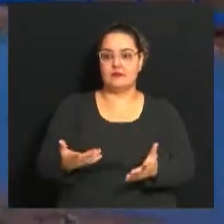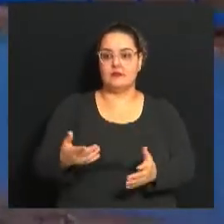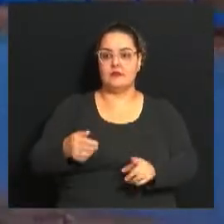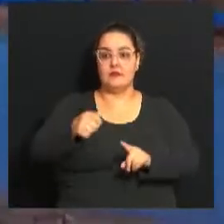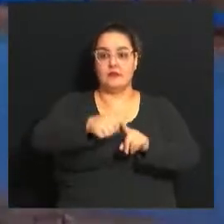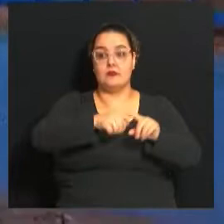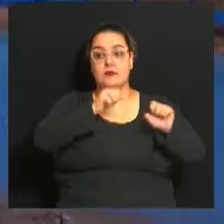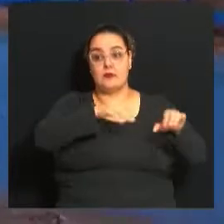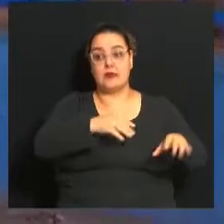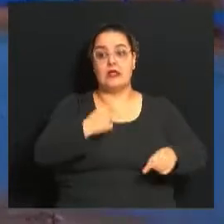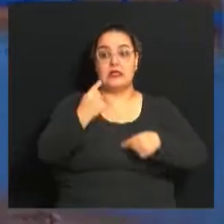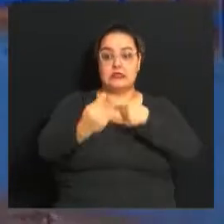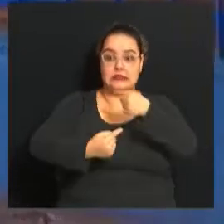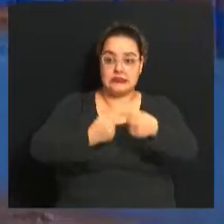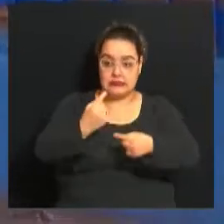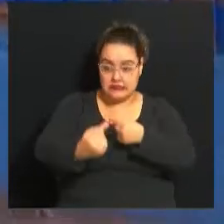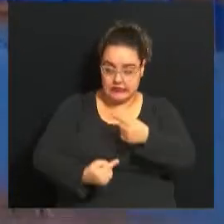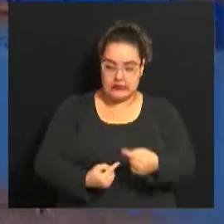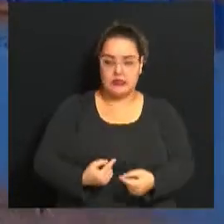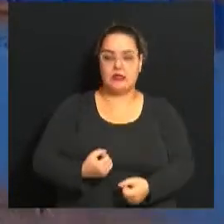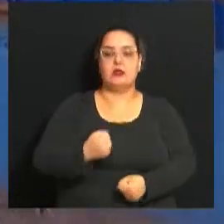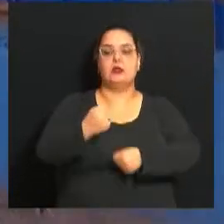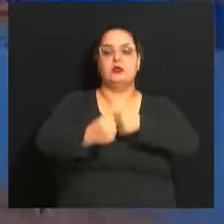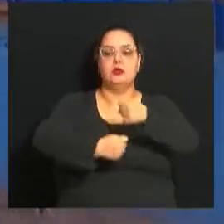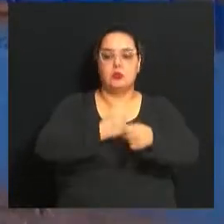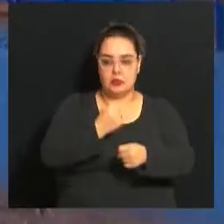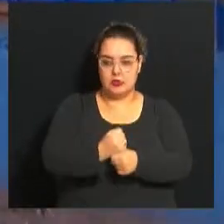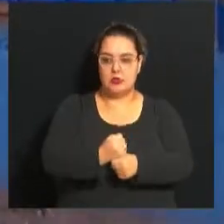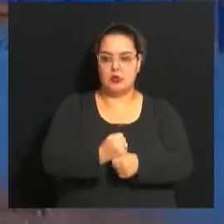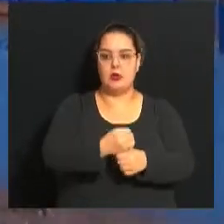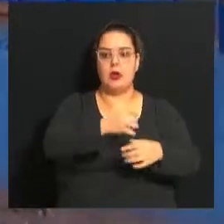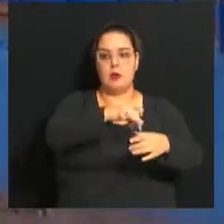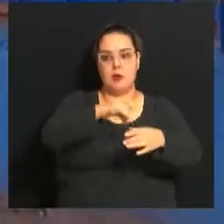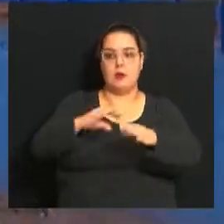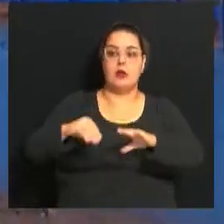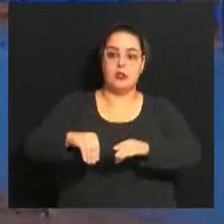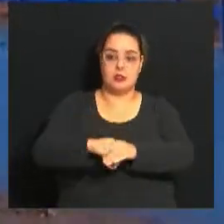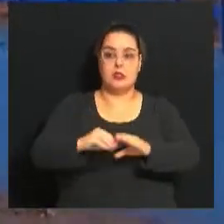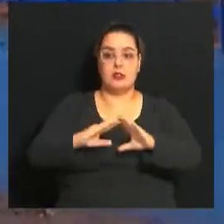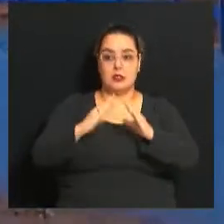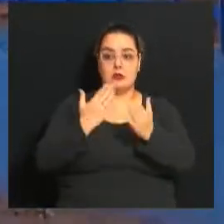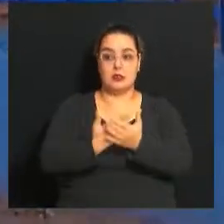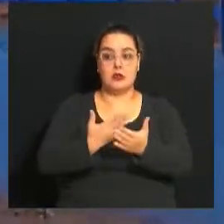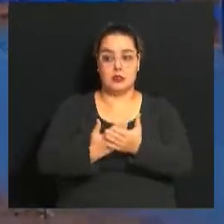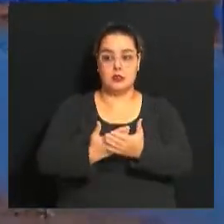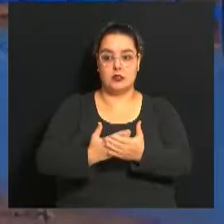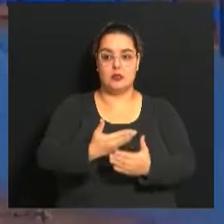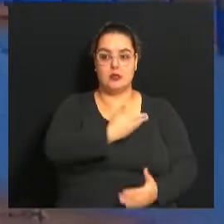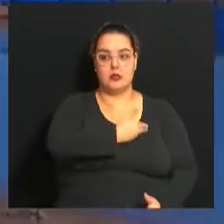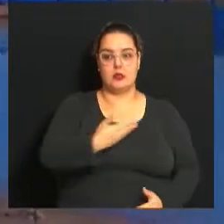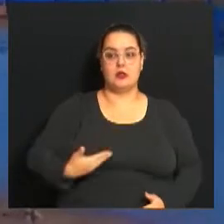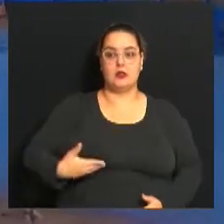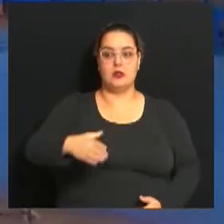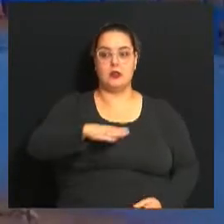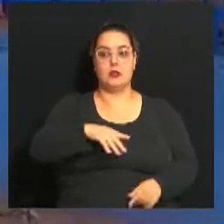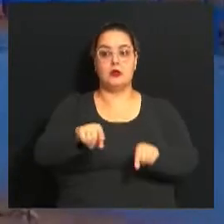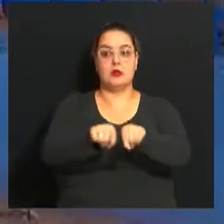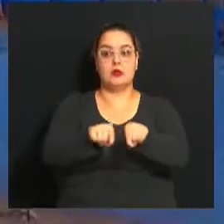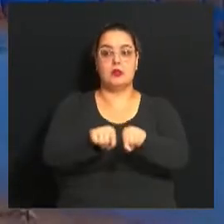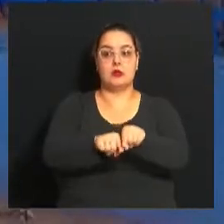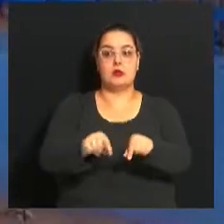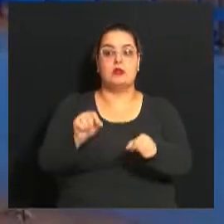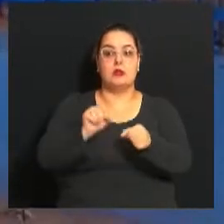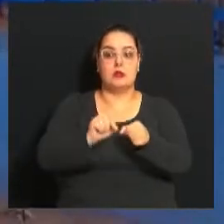ano sejam plantadas mudas de pau-brasil nas escolas municipais. Também que sejam